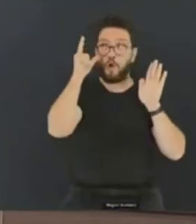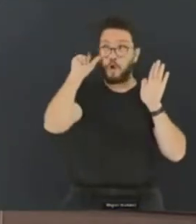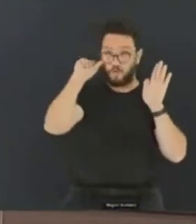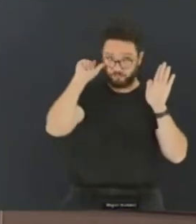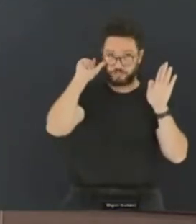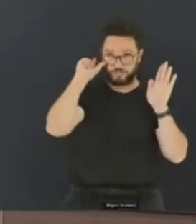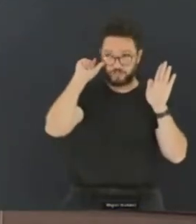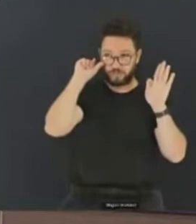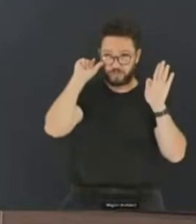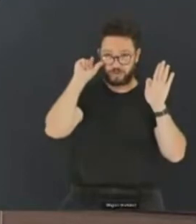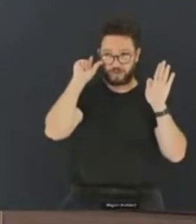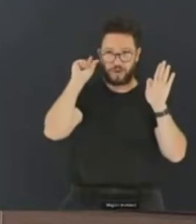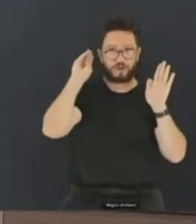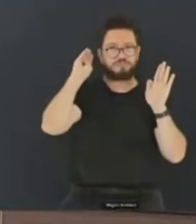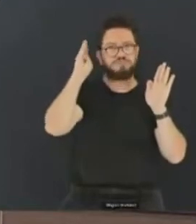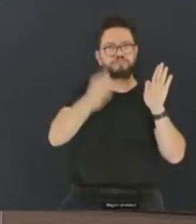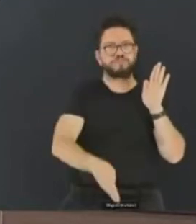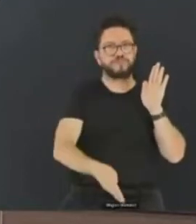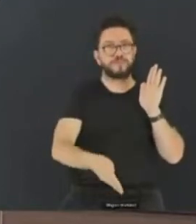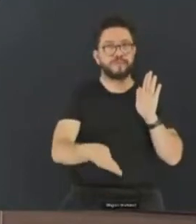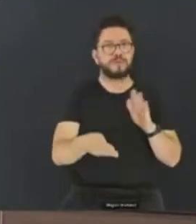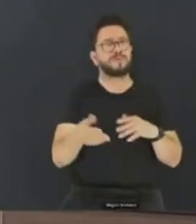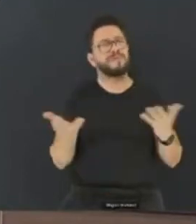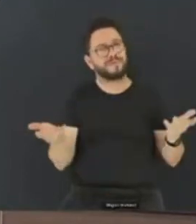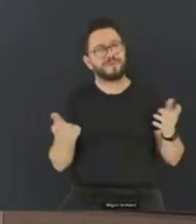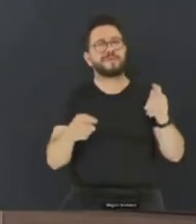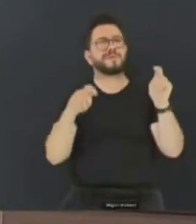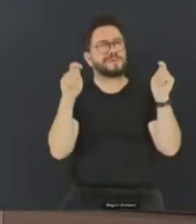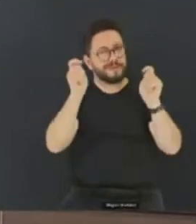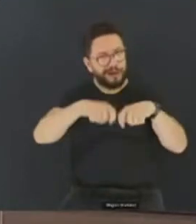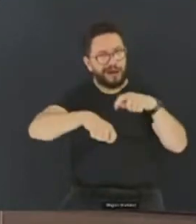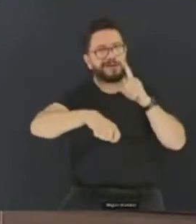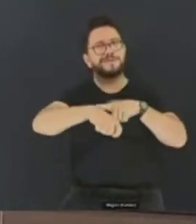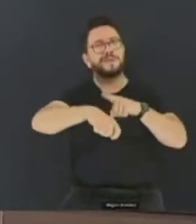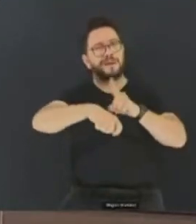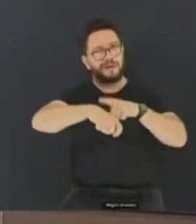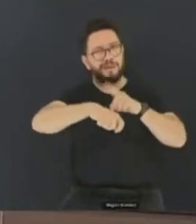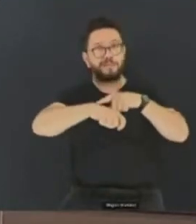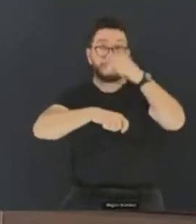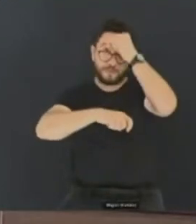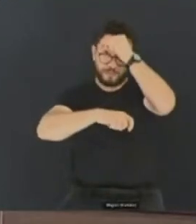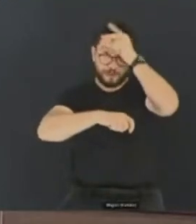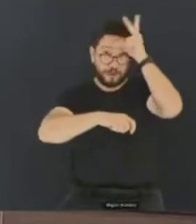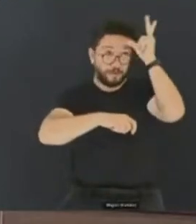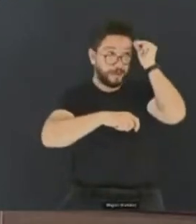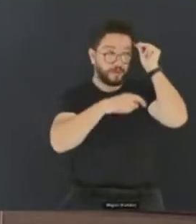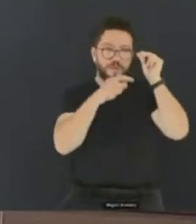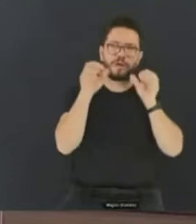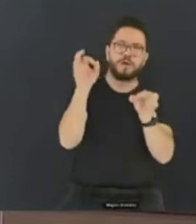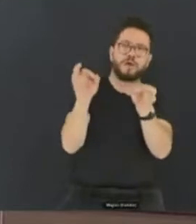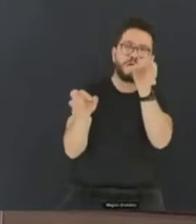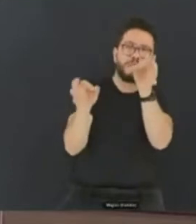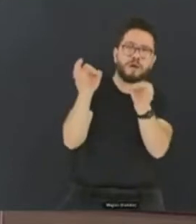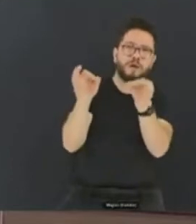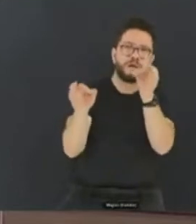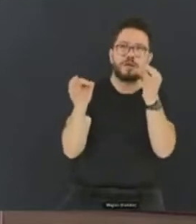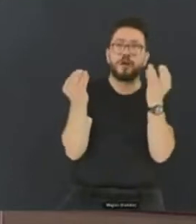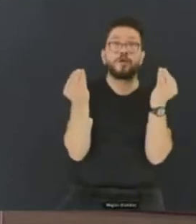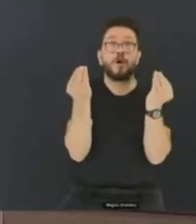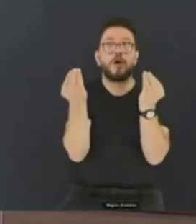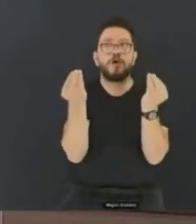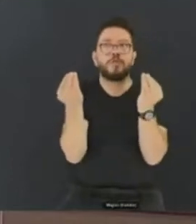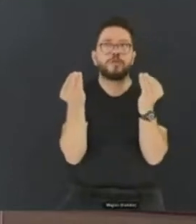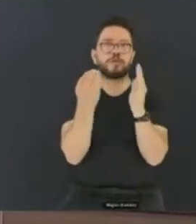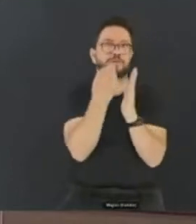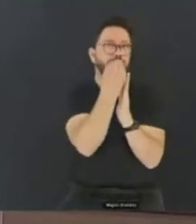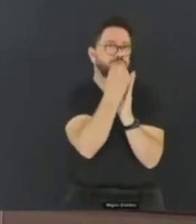de a Prefeitura revisar a régua do quanto que haverá de desconto. Tem